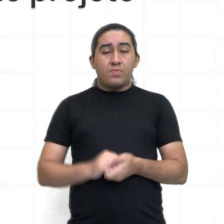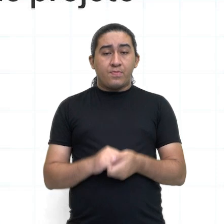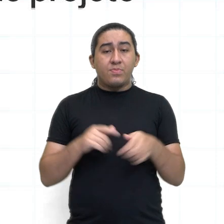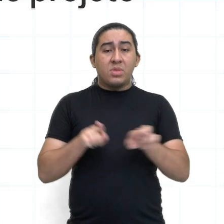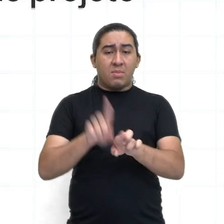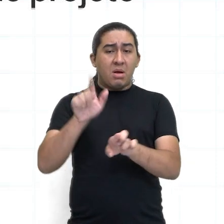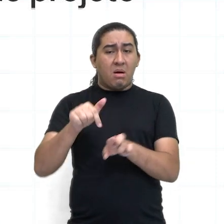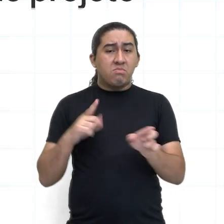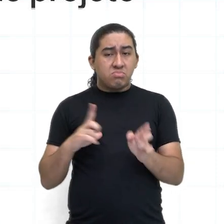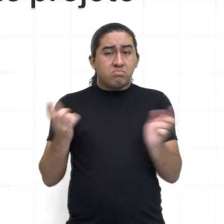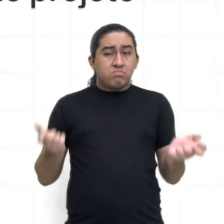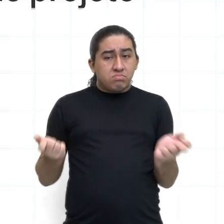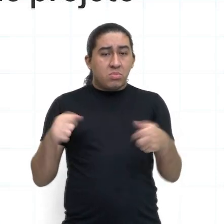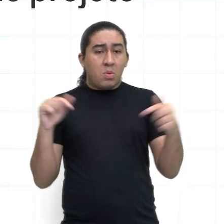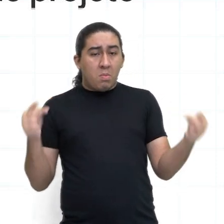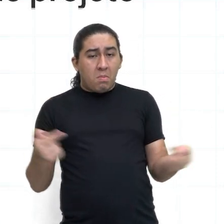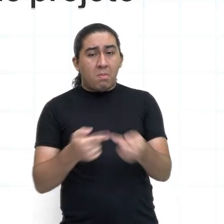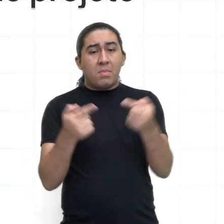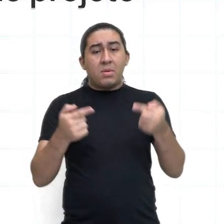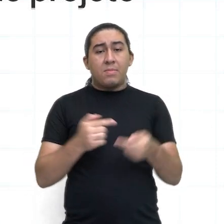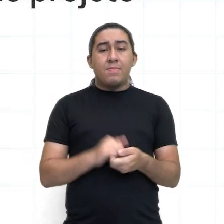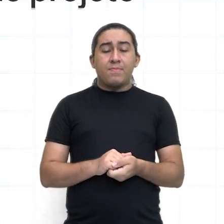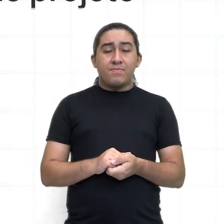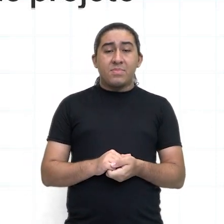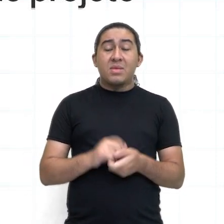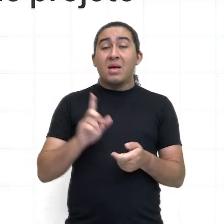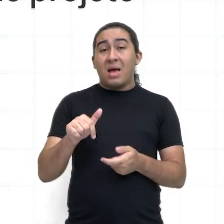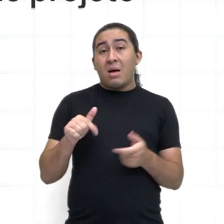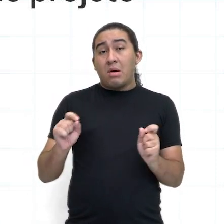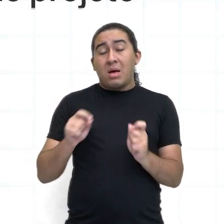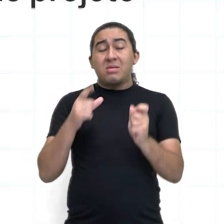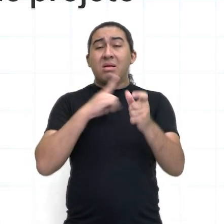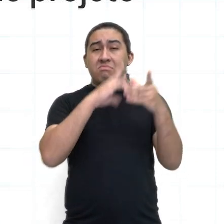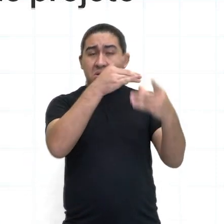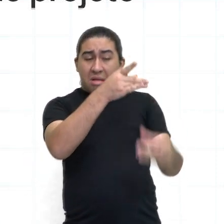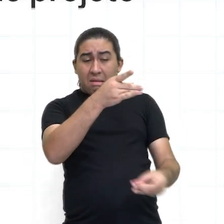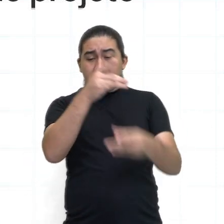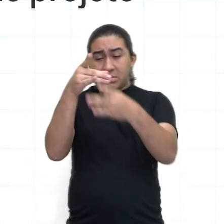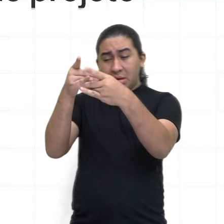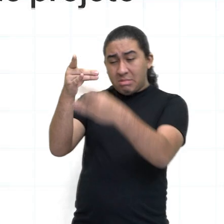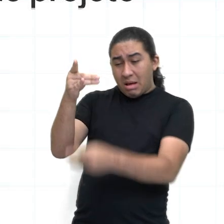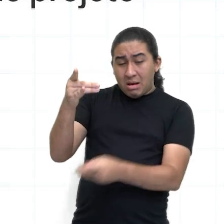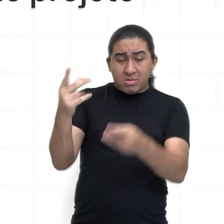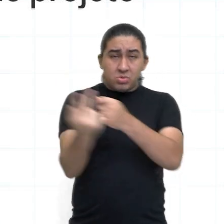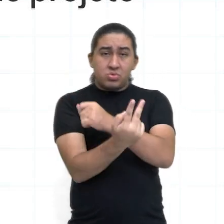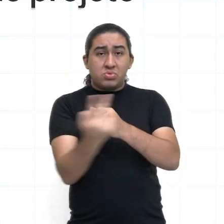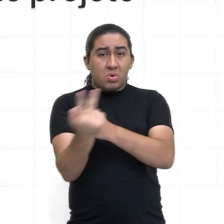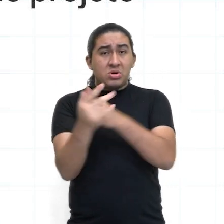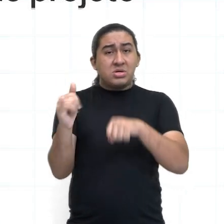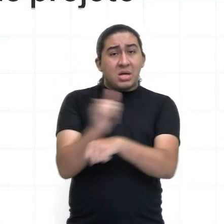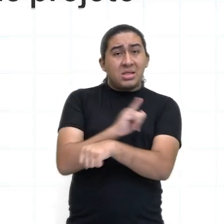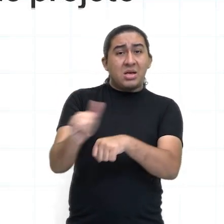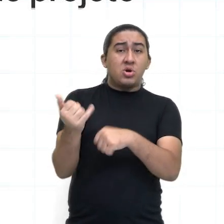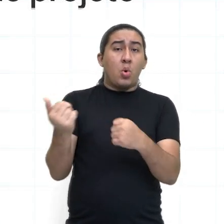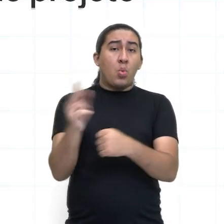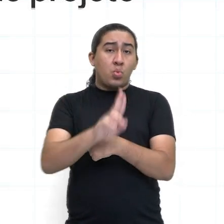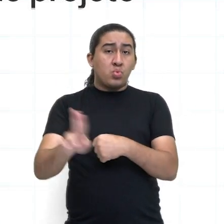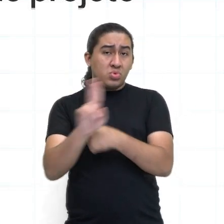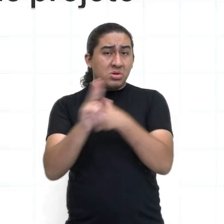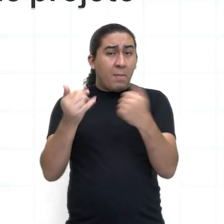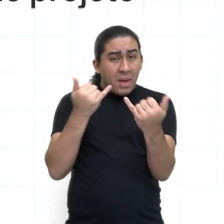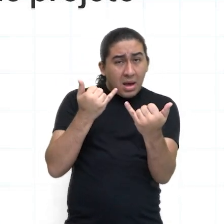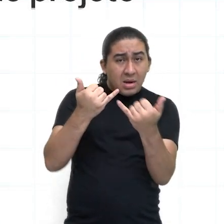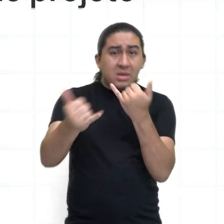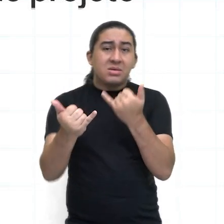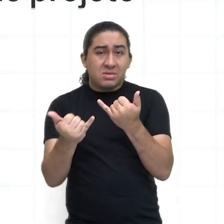é fácil distinguir as telas de um do outro. Então, eles trabalhavam com a mesma pegada, com a mesma técnica